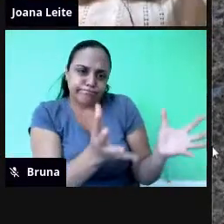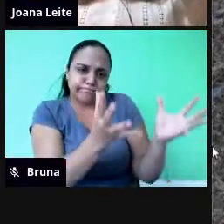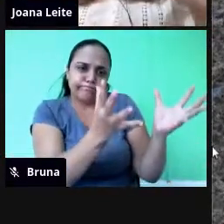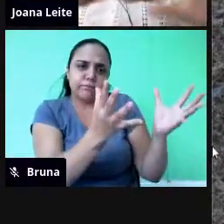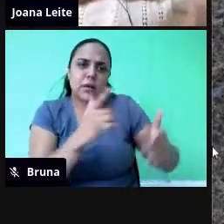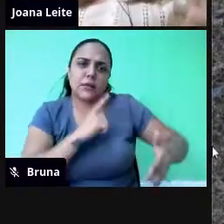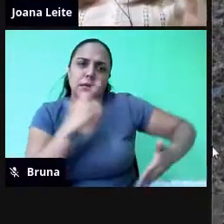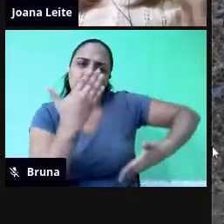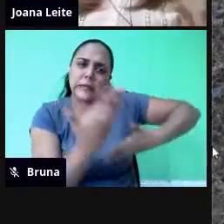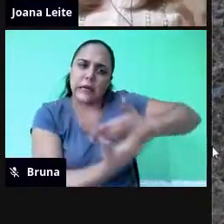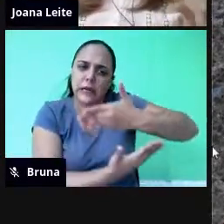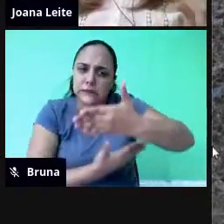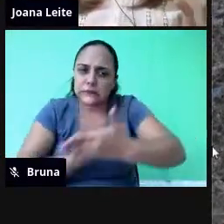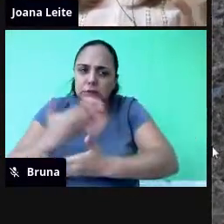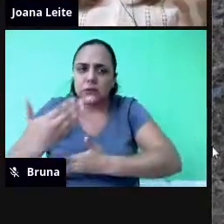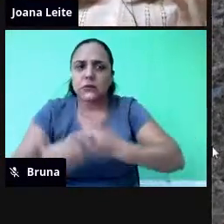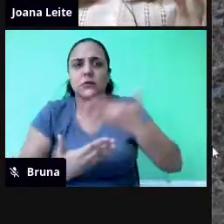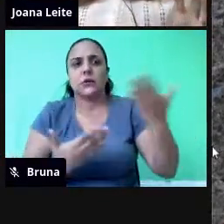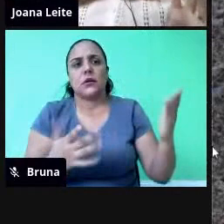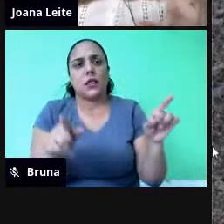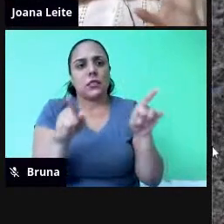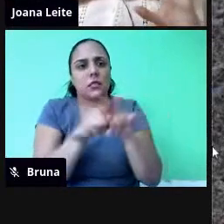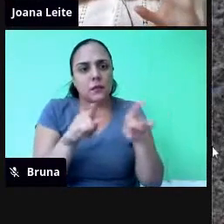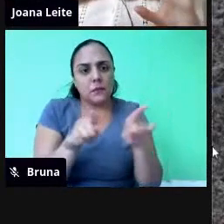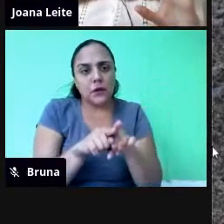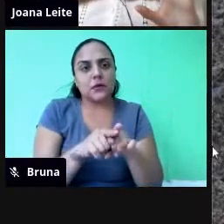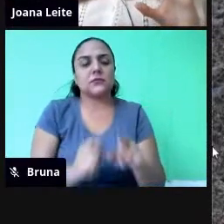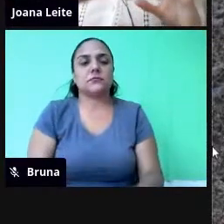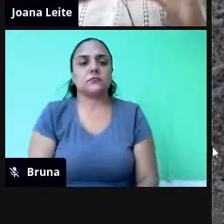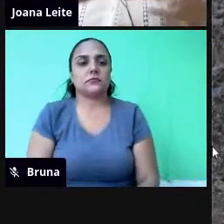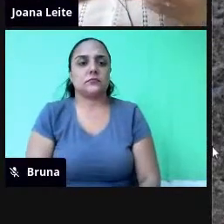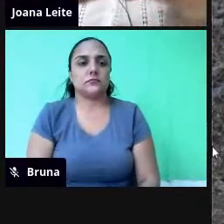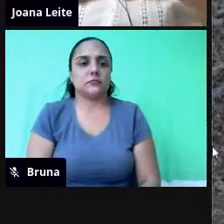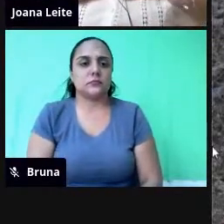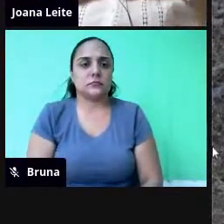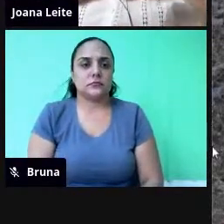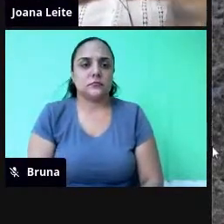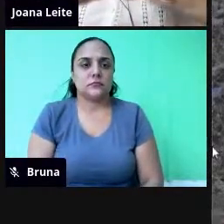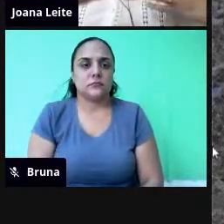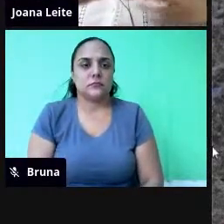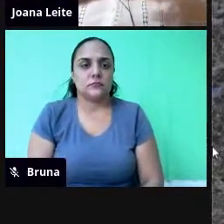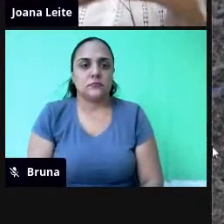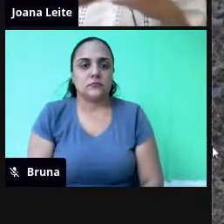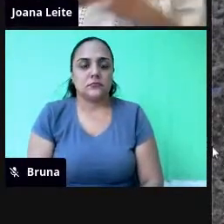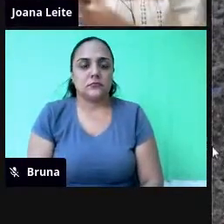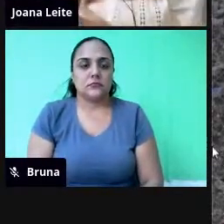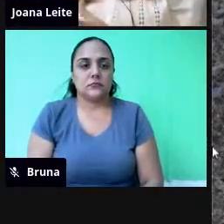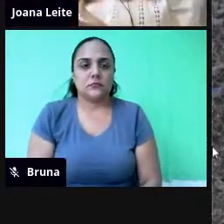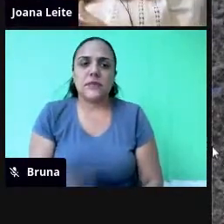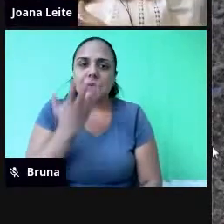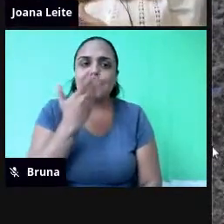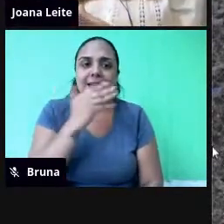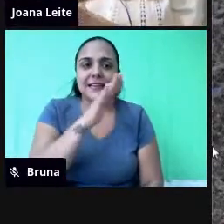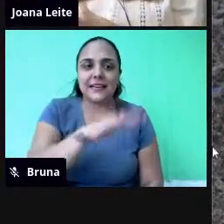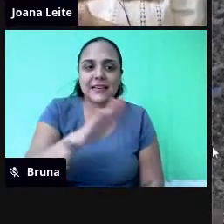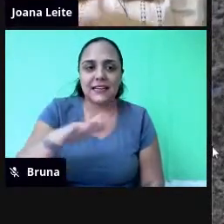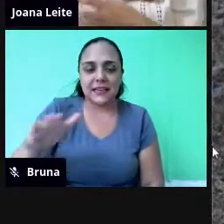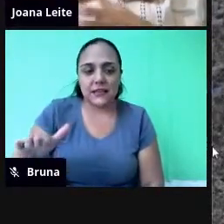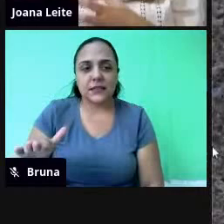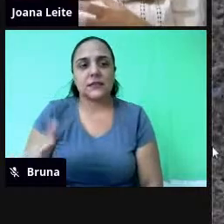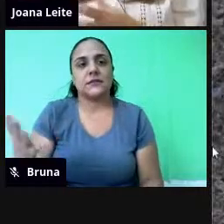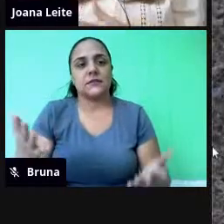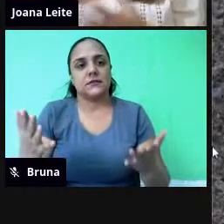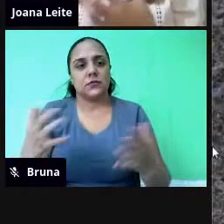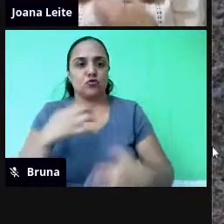interação, a gente vai trabalhar questões sensoriais, né, justamente, acredita-se que